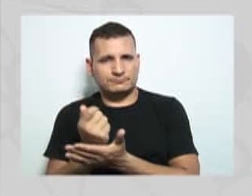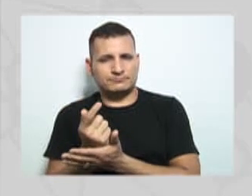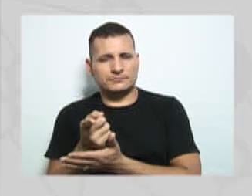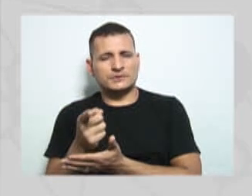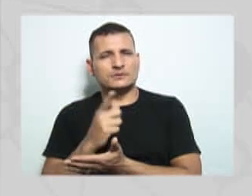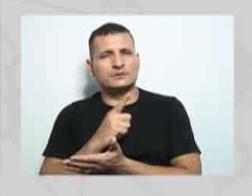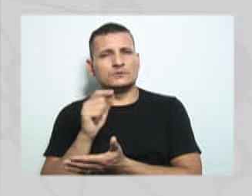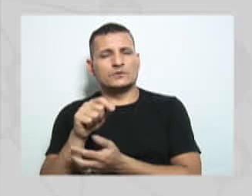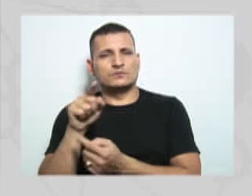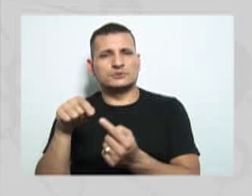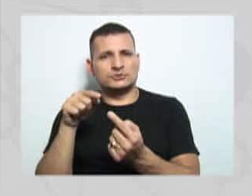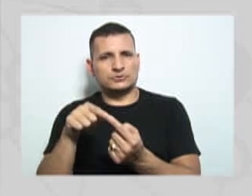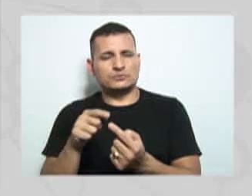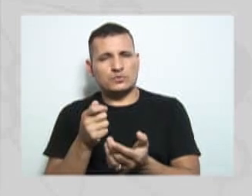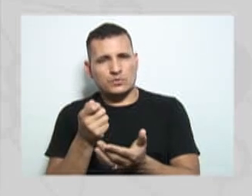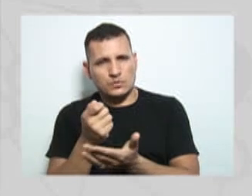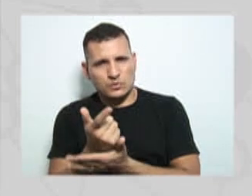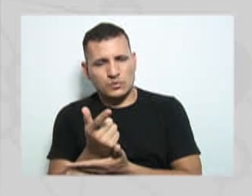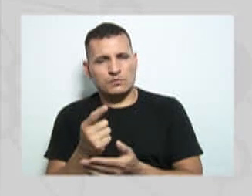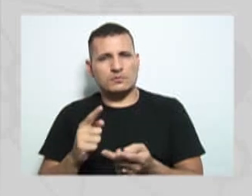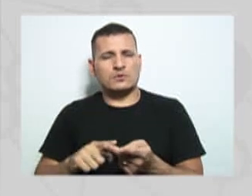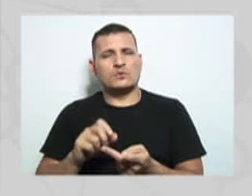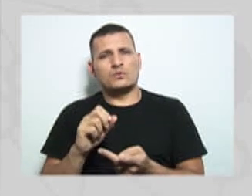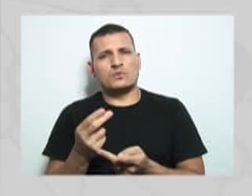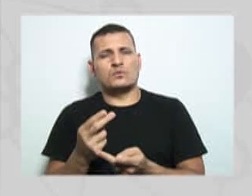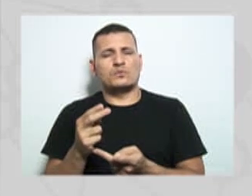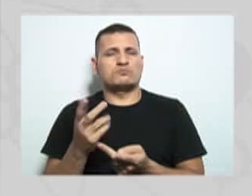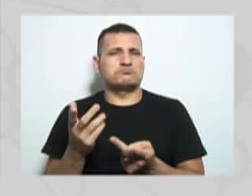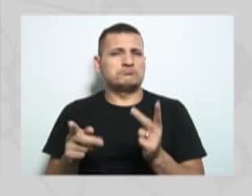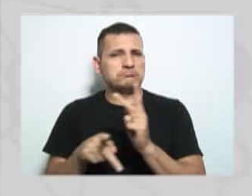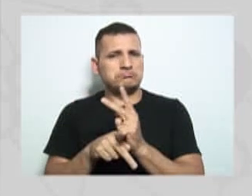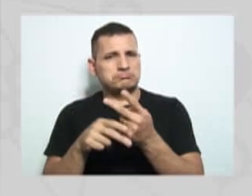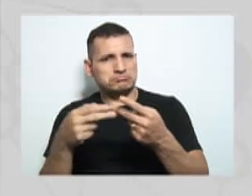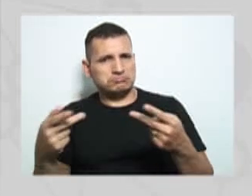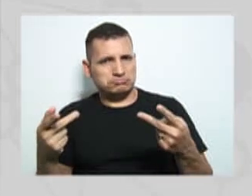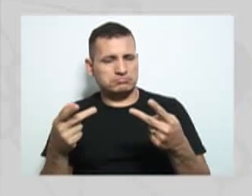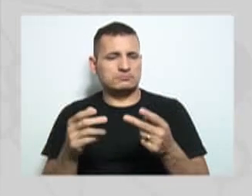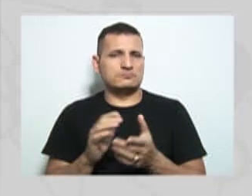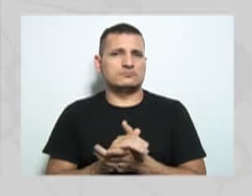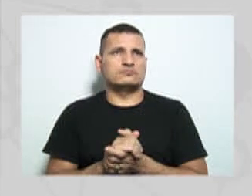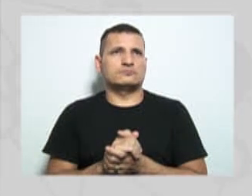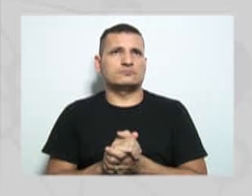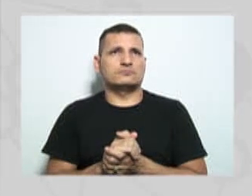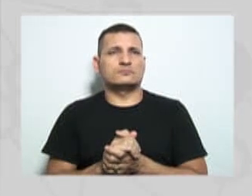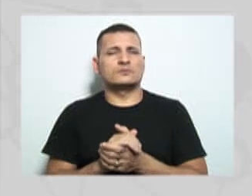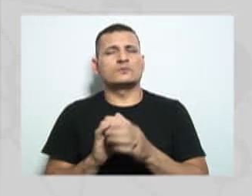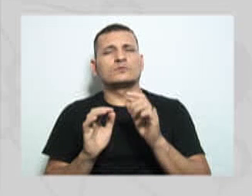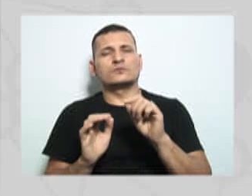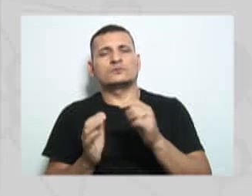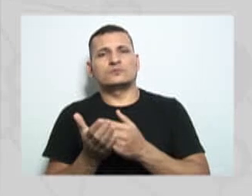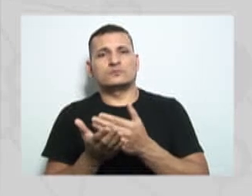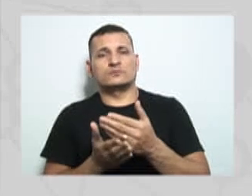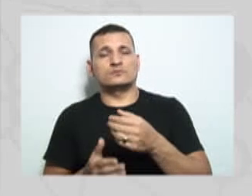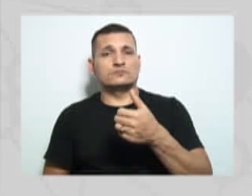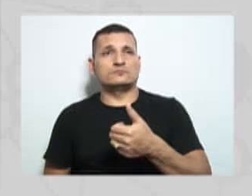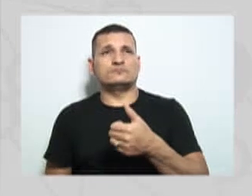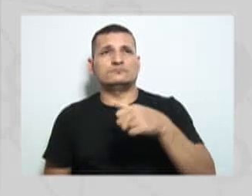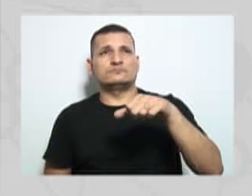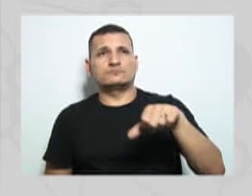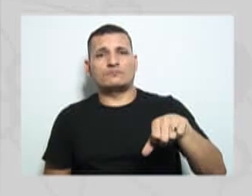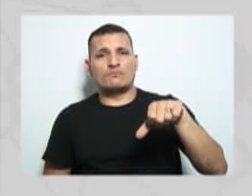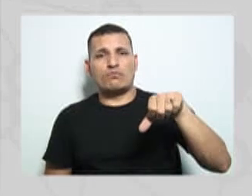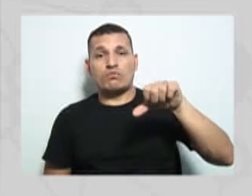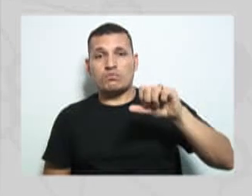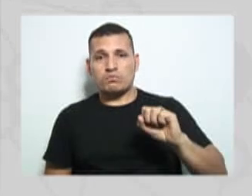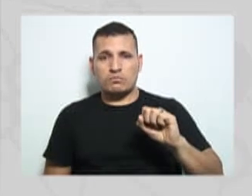o fornecimento de bens aos consumidores, sujeitam-se a partir de 98, ou seja, a partir de 98 que começou, as